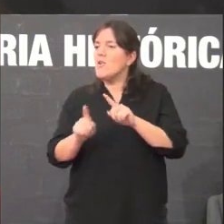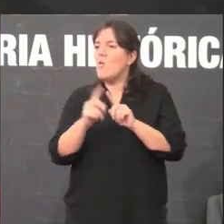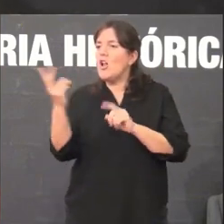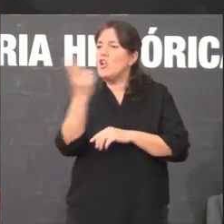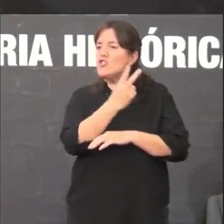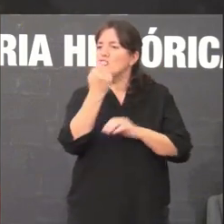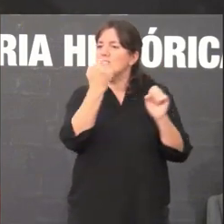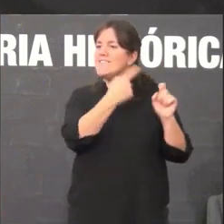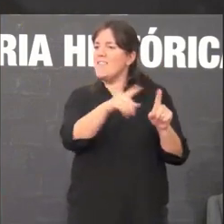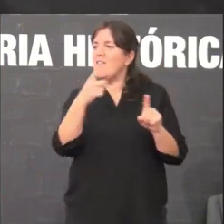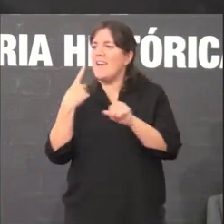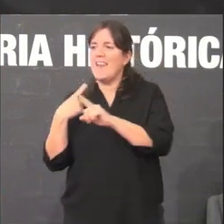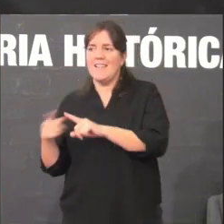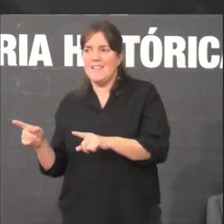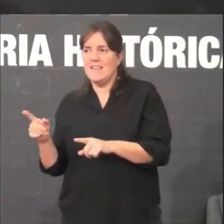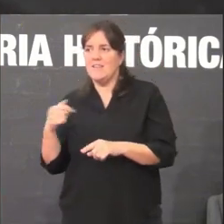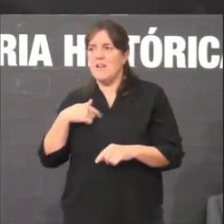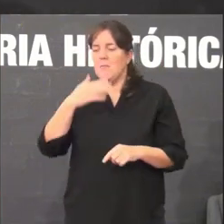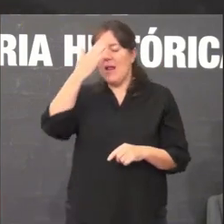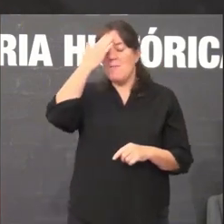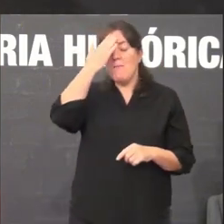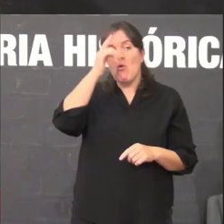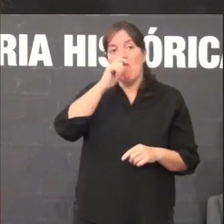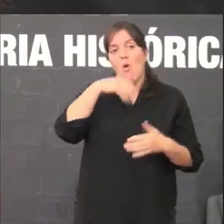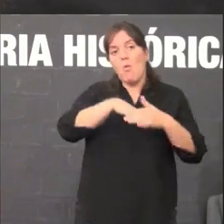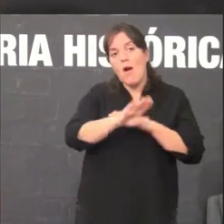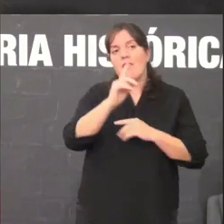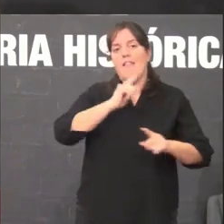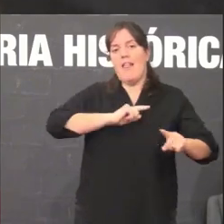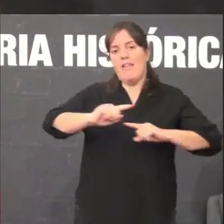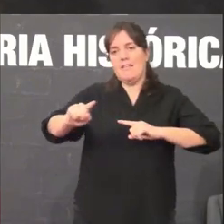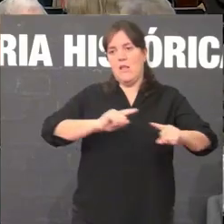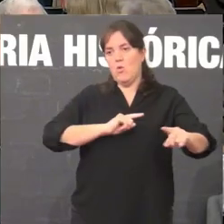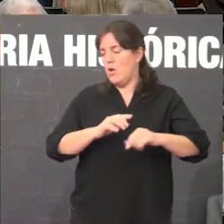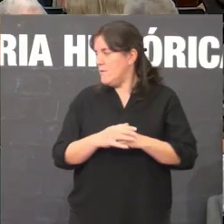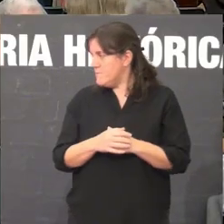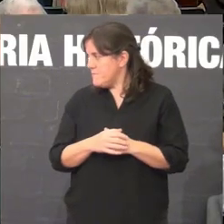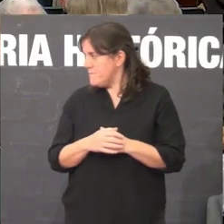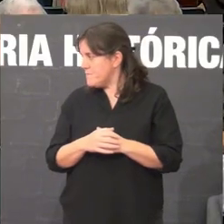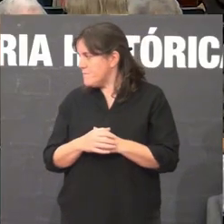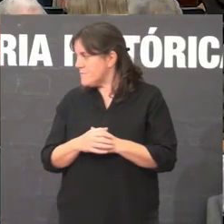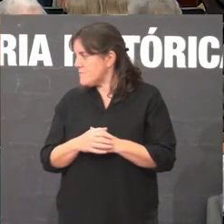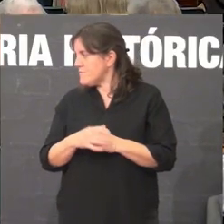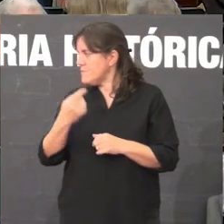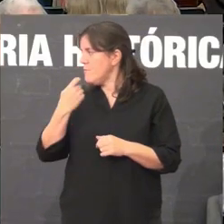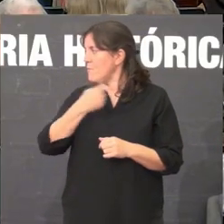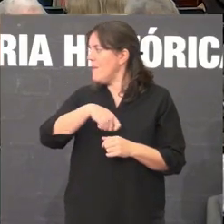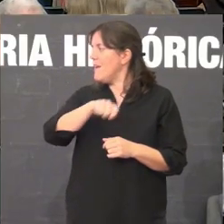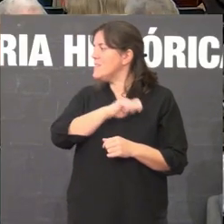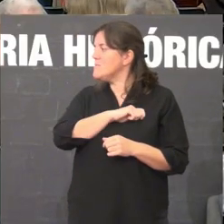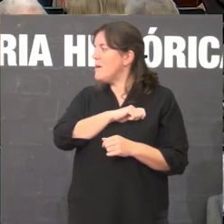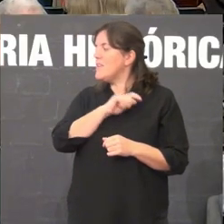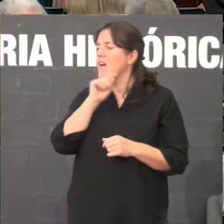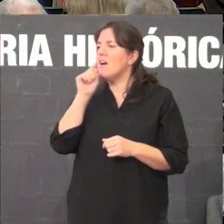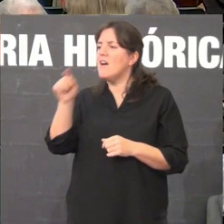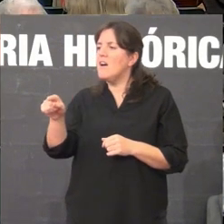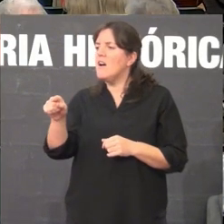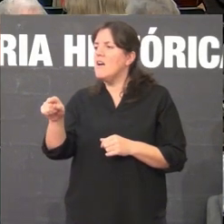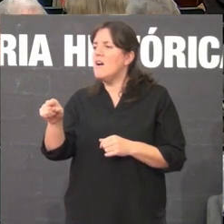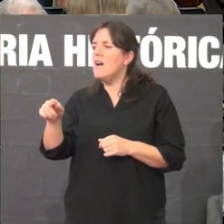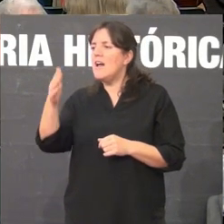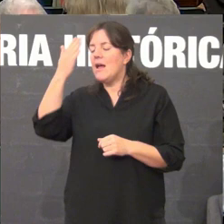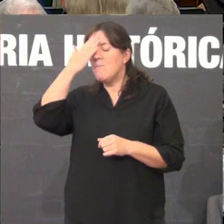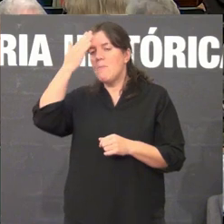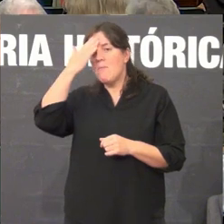diferentes de lidar com a memória da ditadura. Por um lado, em Espanha, esta